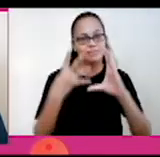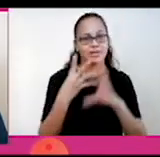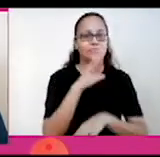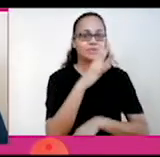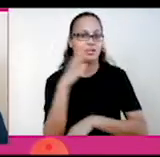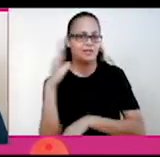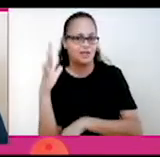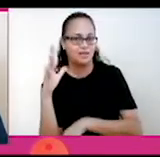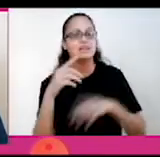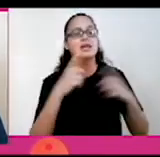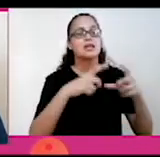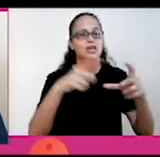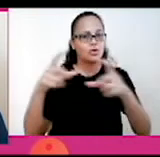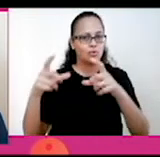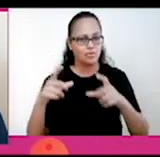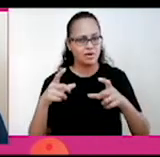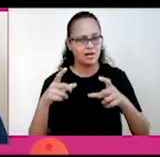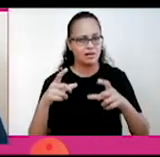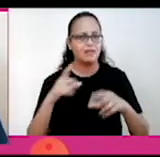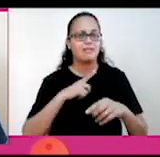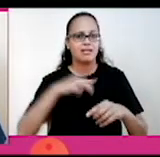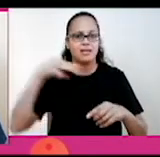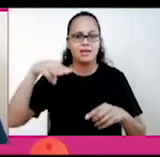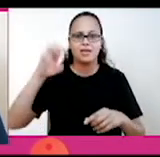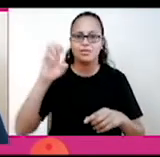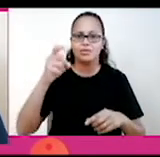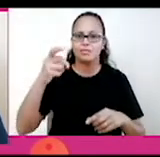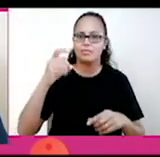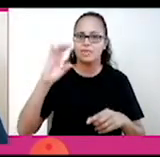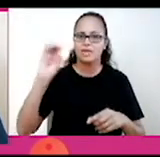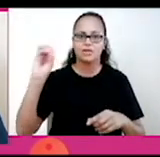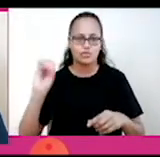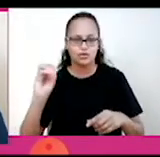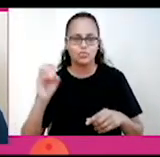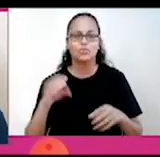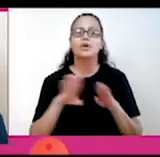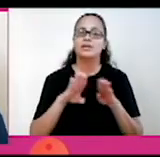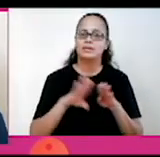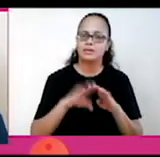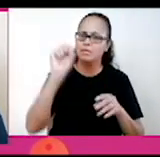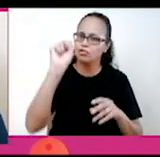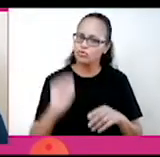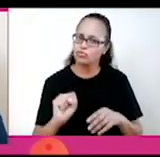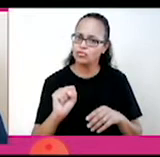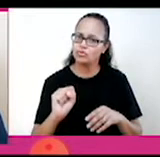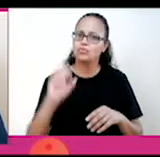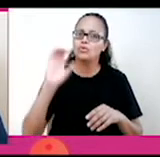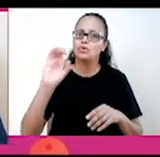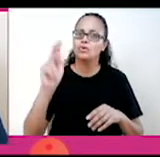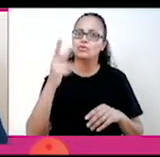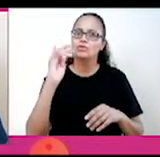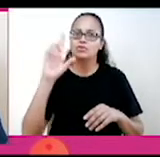Latina, que é uma região aí que vem desde lá do México, né, até ali a porção mais ao sul com Chile, Argentina, Uruguai.